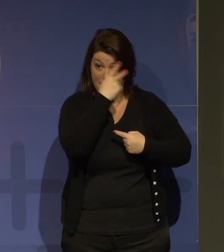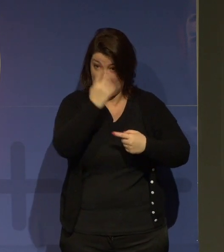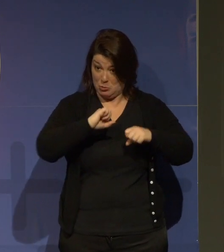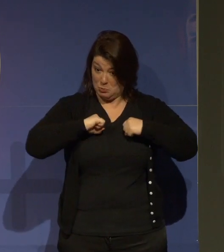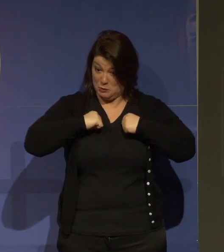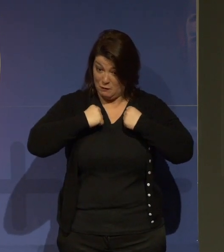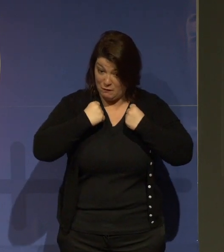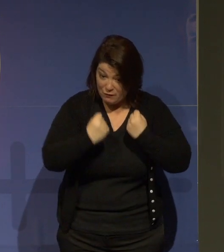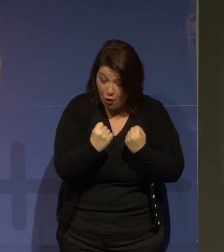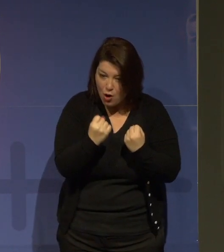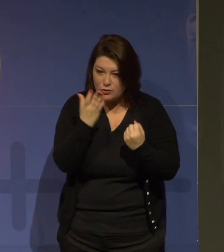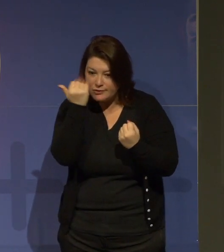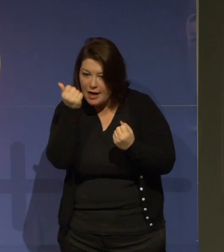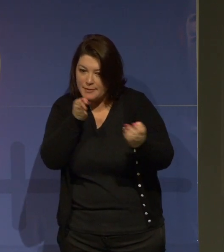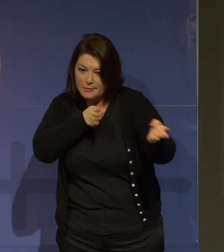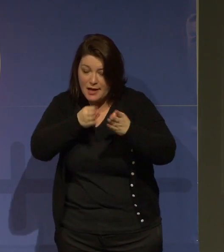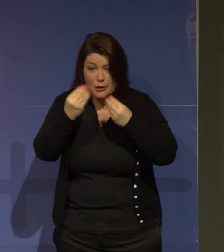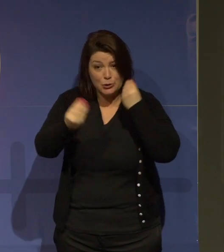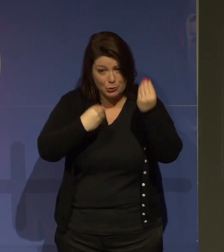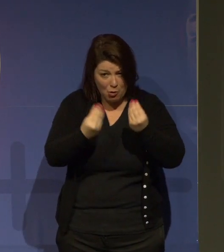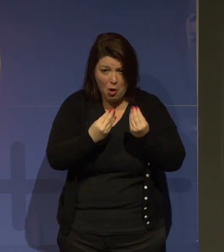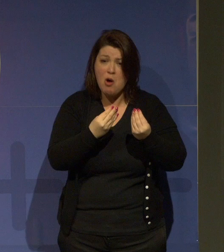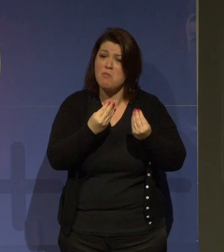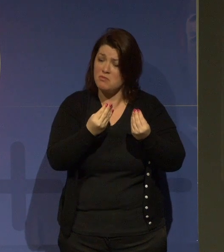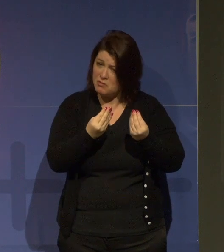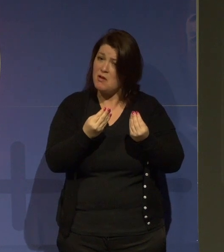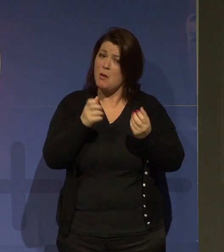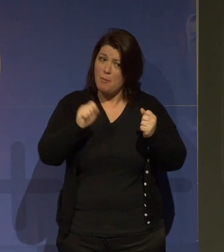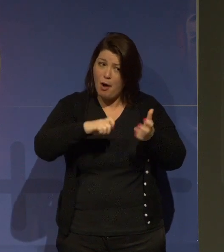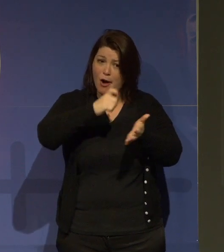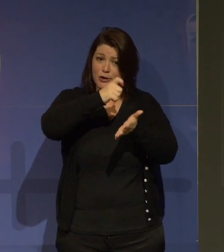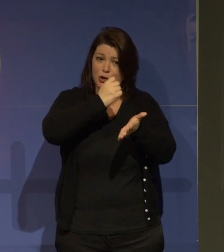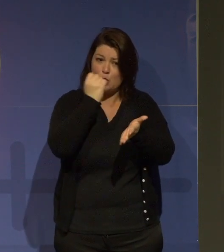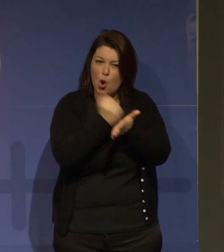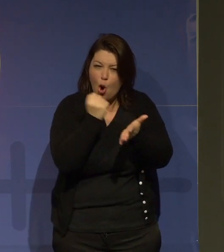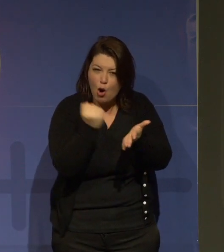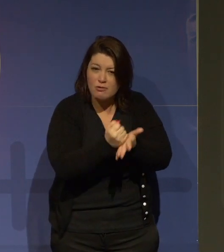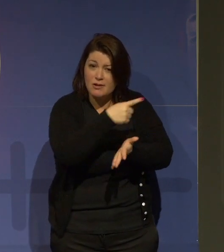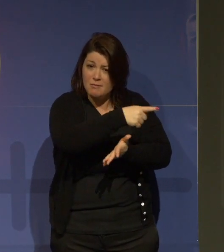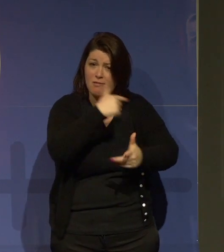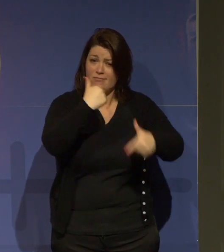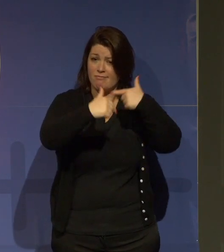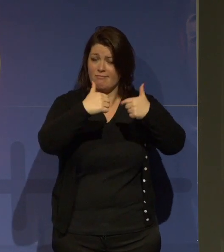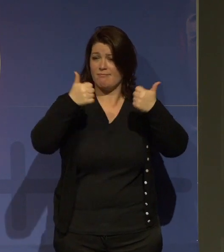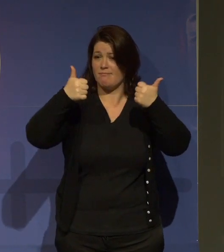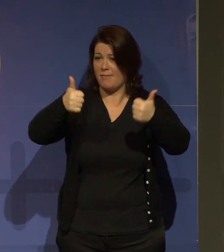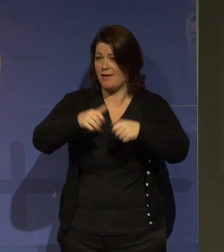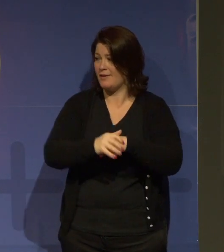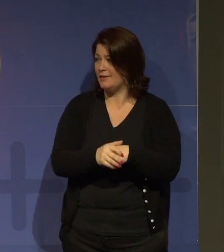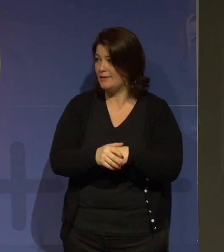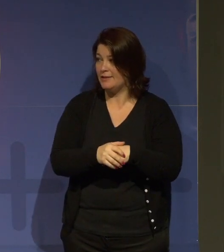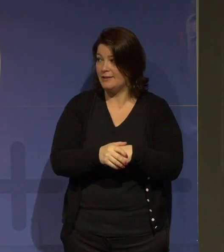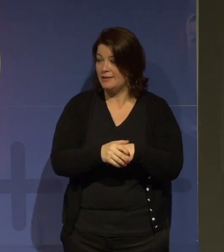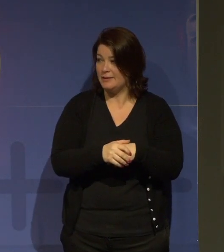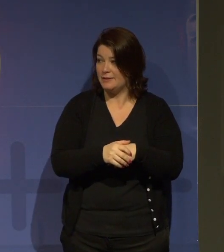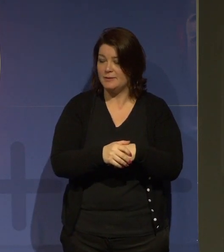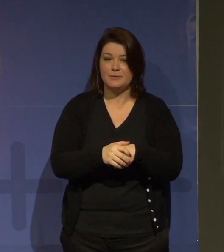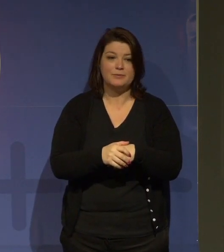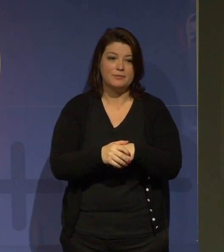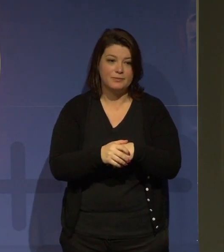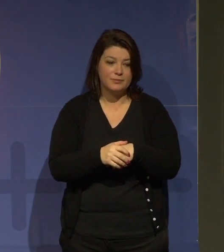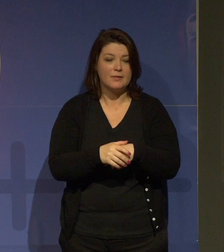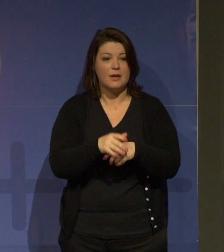faz muita diferença, né, você, a partir do momento que você tem esse contato, você saber que, com